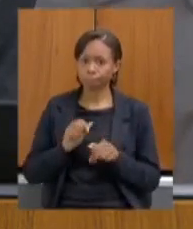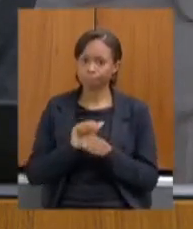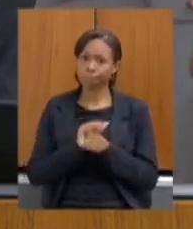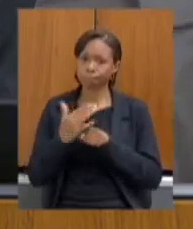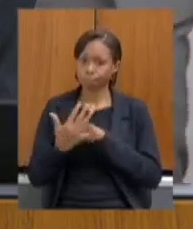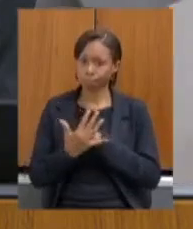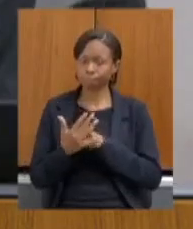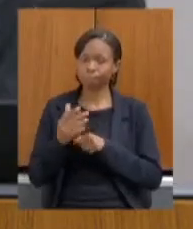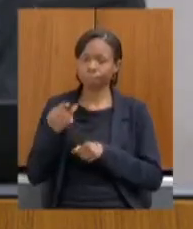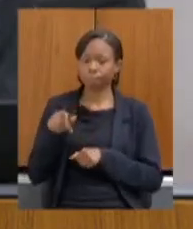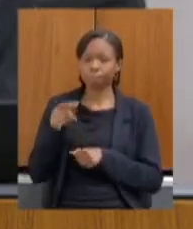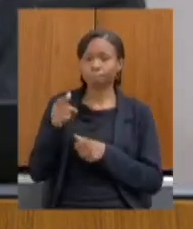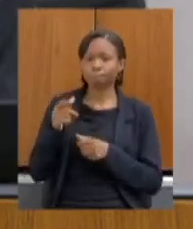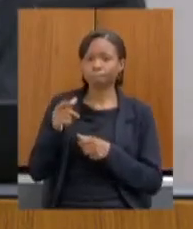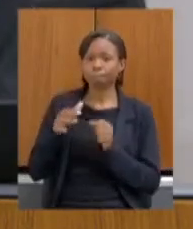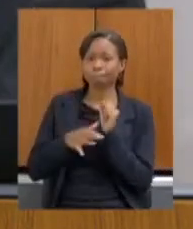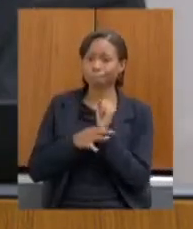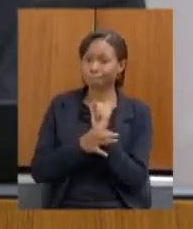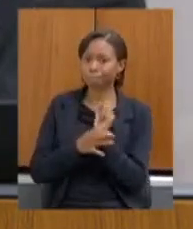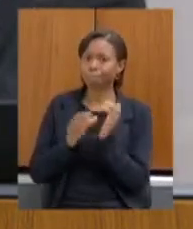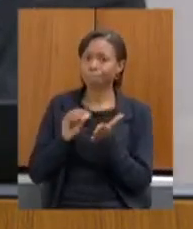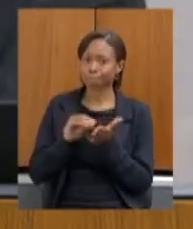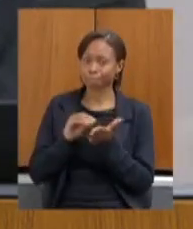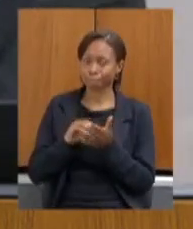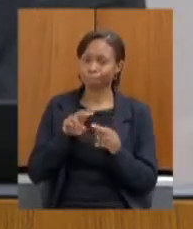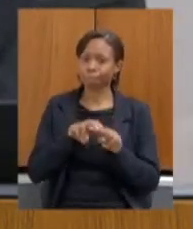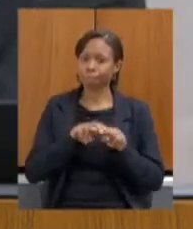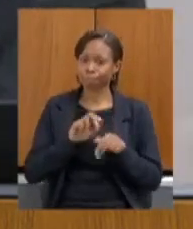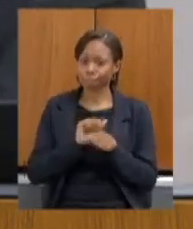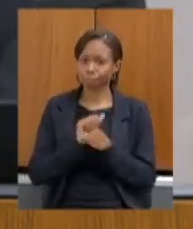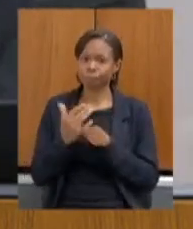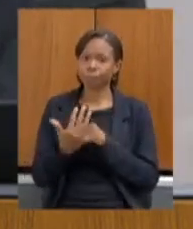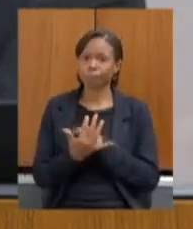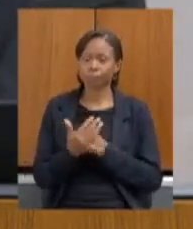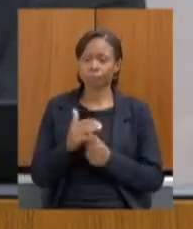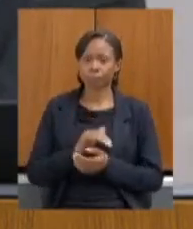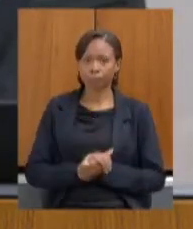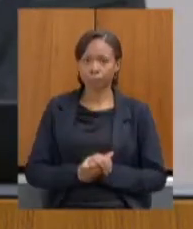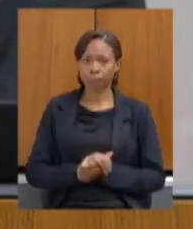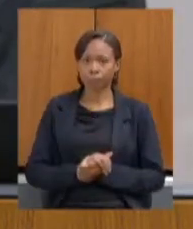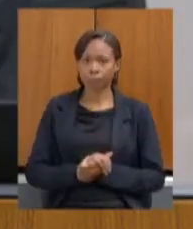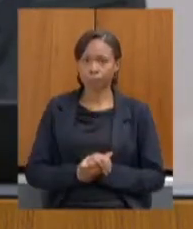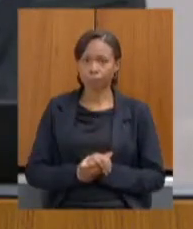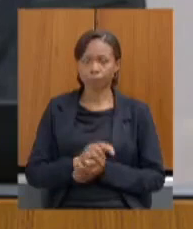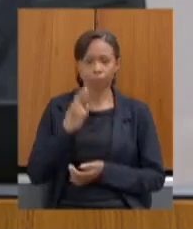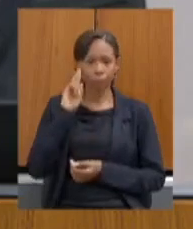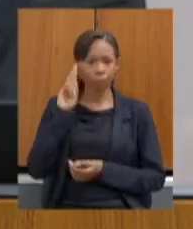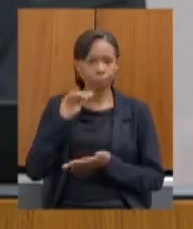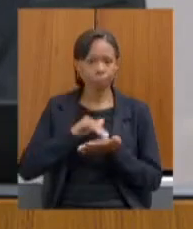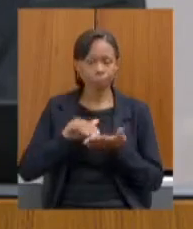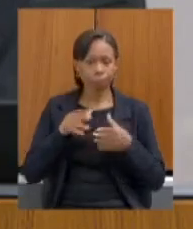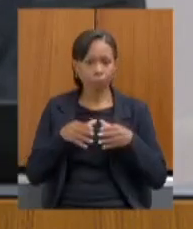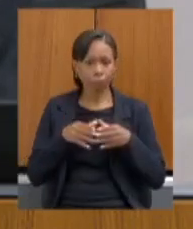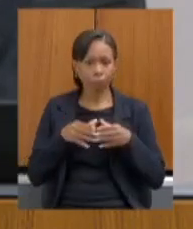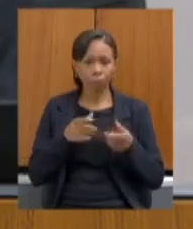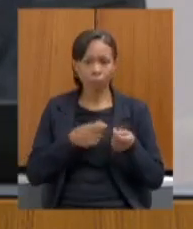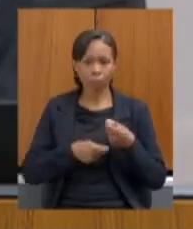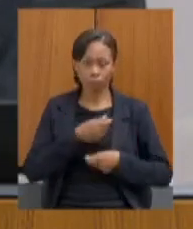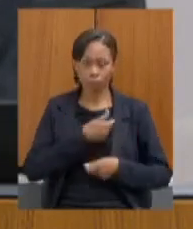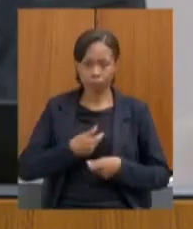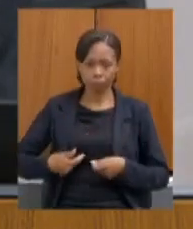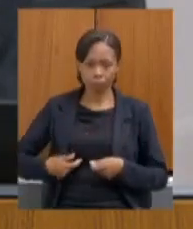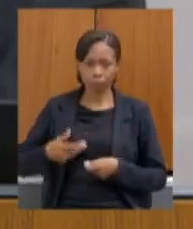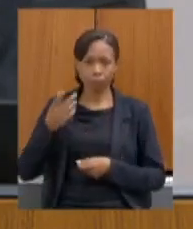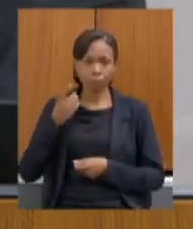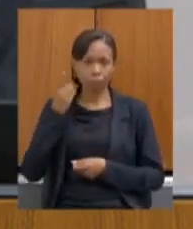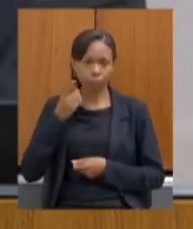situação de vulnerabilidade agravada pela pandemia do novo coronavírus. Senhora justiça, presidente, da Comissão de Administração Pública, o deputado que